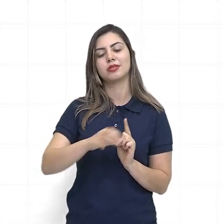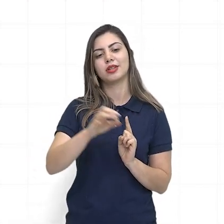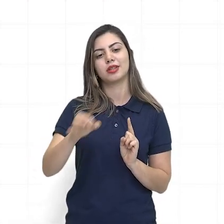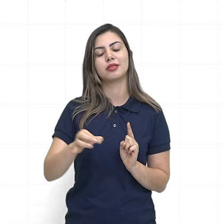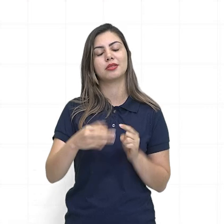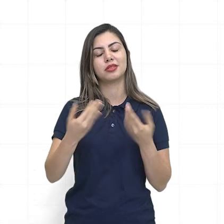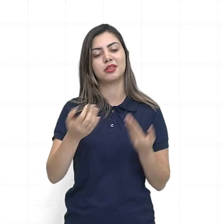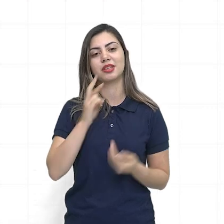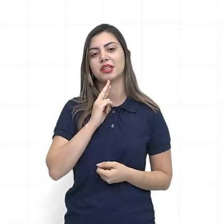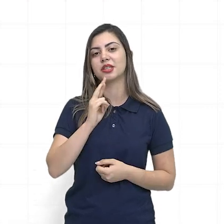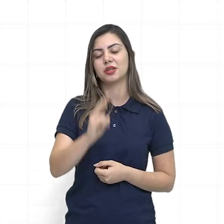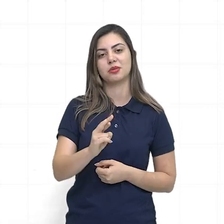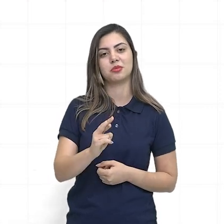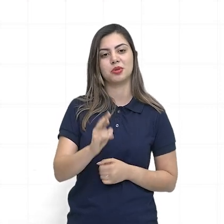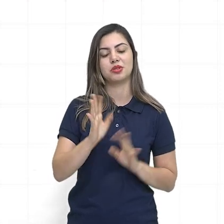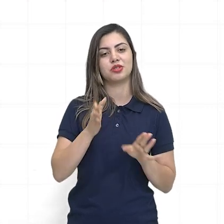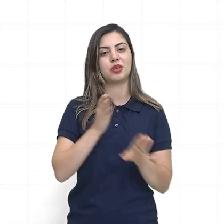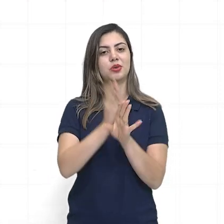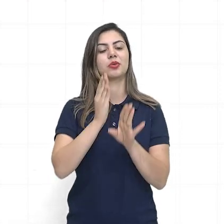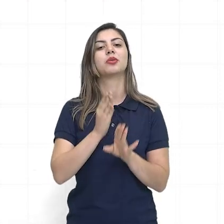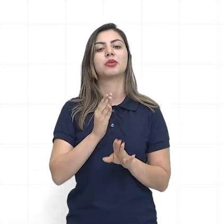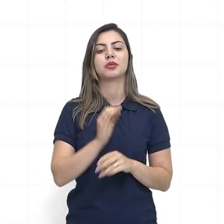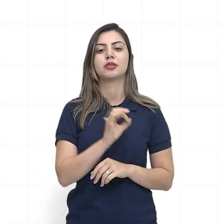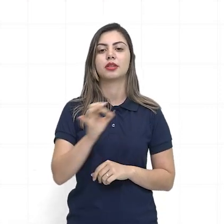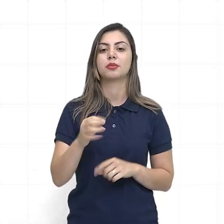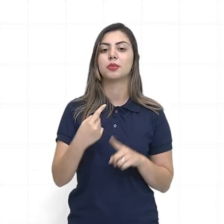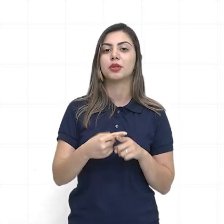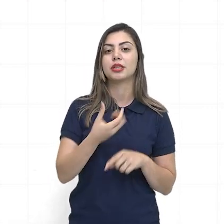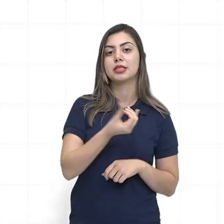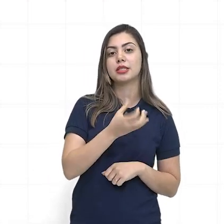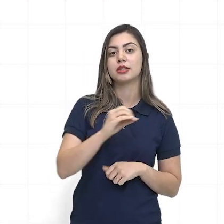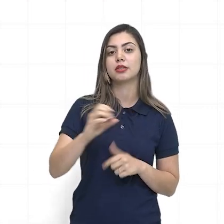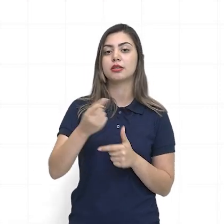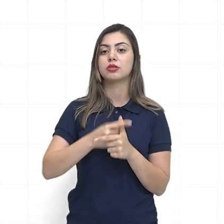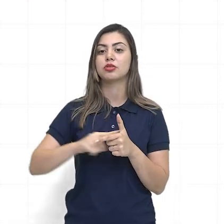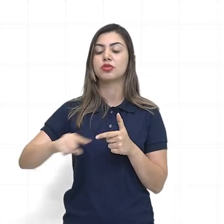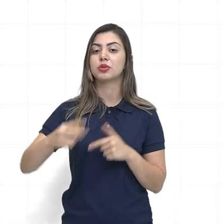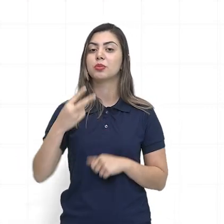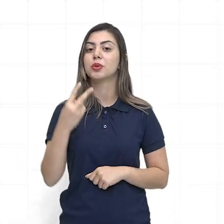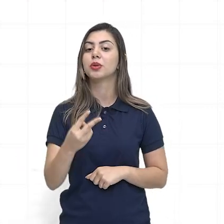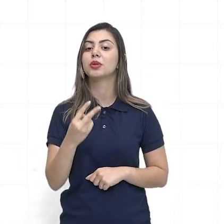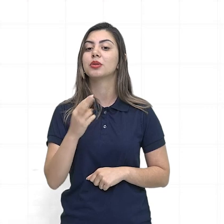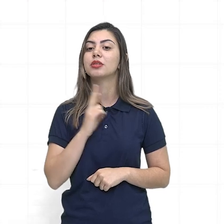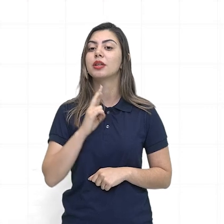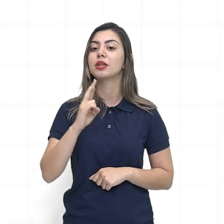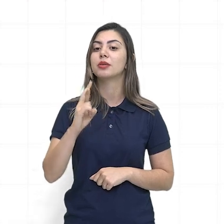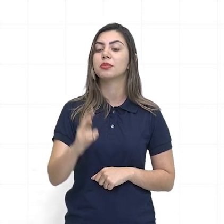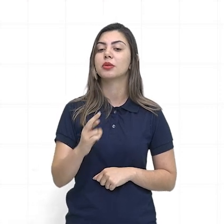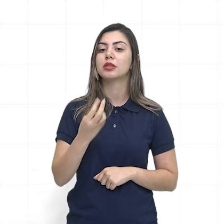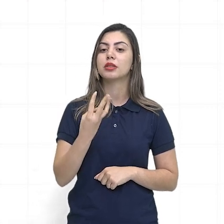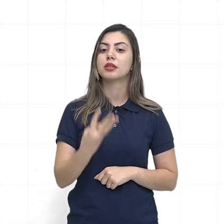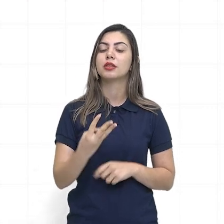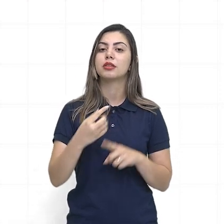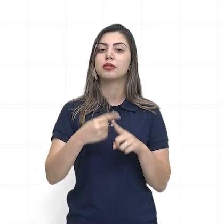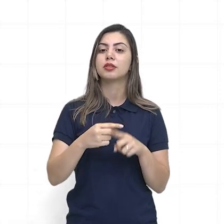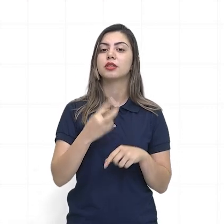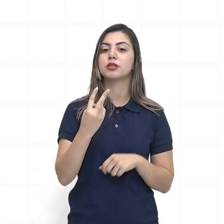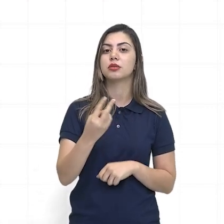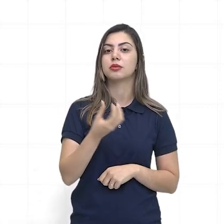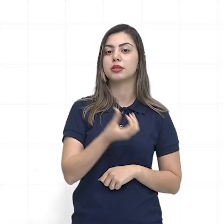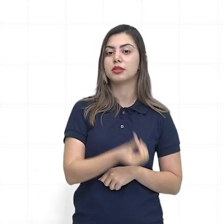a resposta da primeira situação. Dividindo 600 por 2, olha, dá 3, 3 vezes